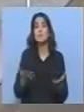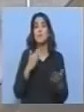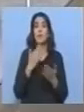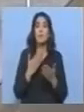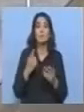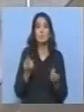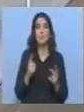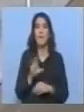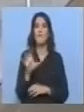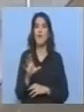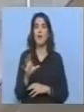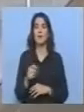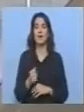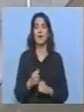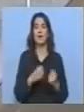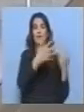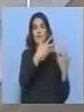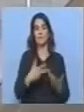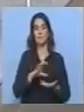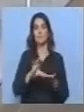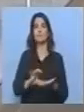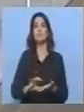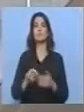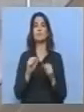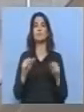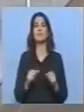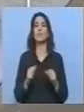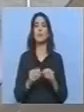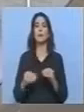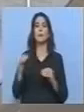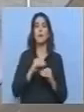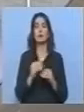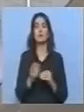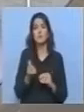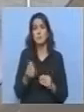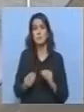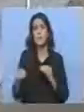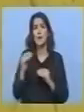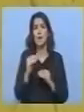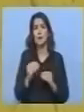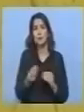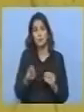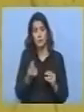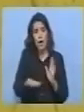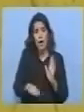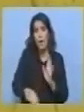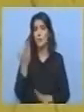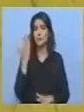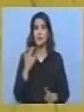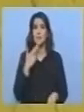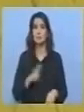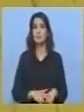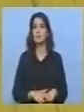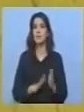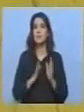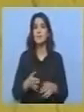aumentar o financiamento do conjunto do sistema e, naturalmente, aumentar significa aumentar por muitas vias e temos que decidir o que é que